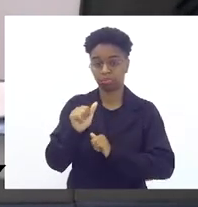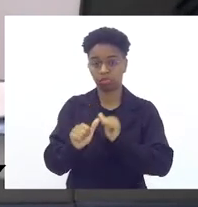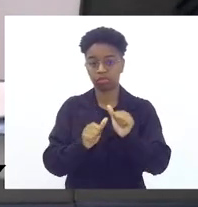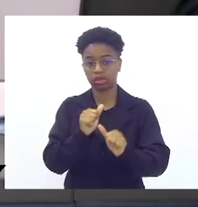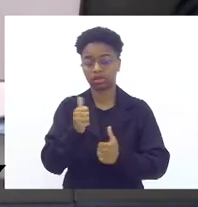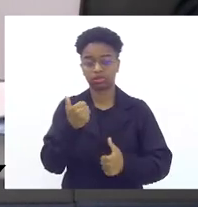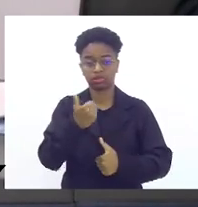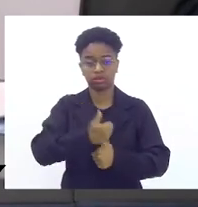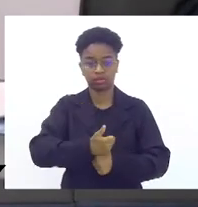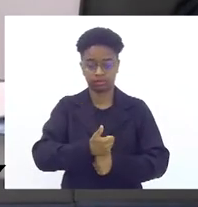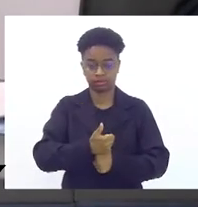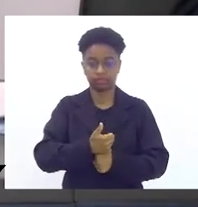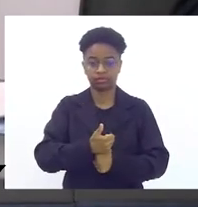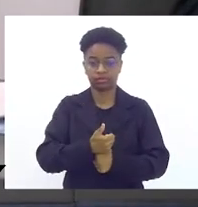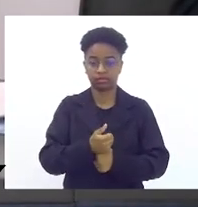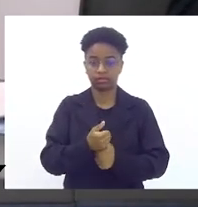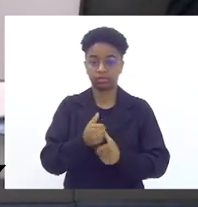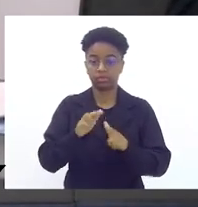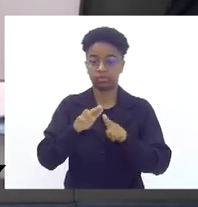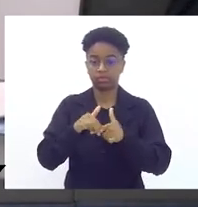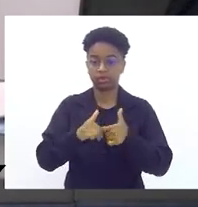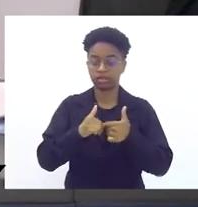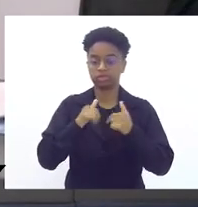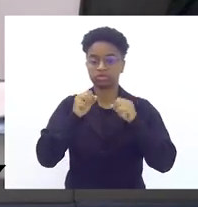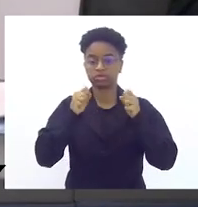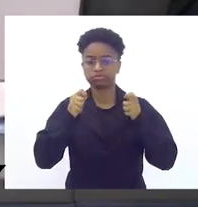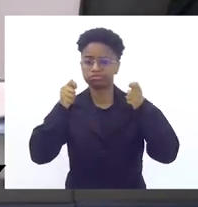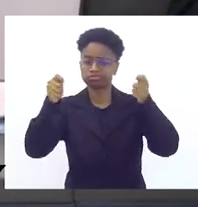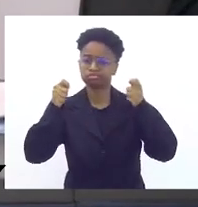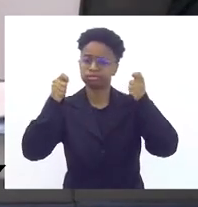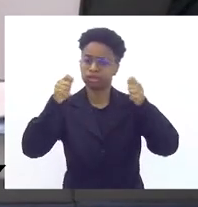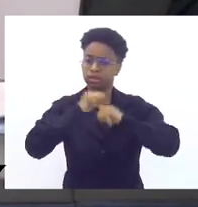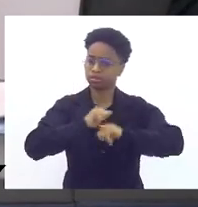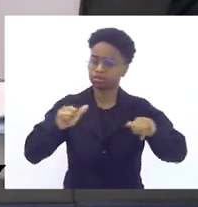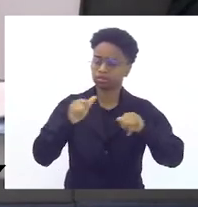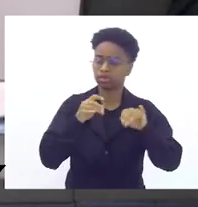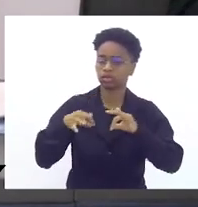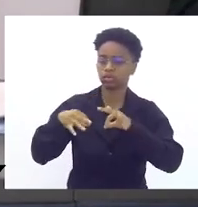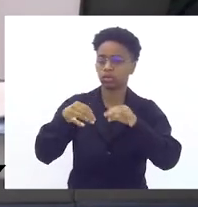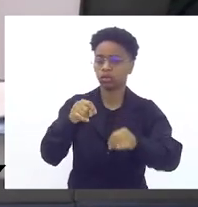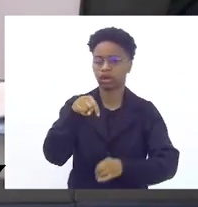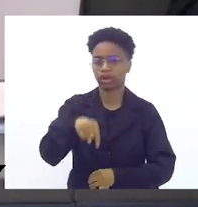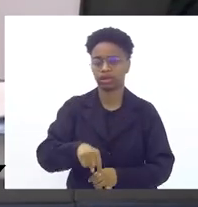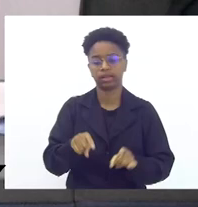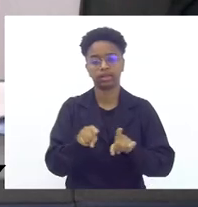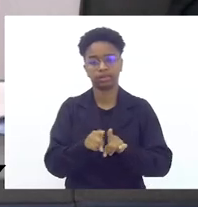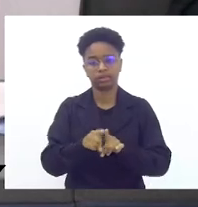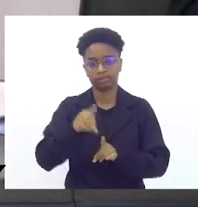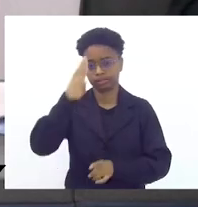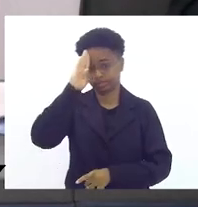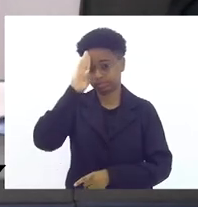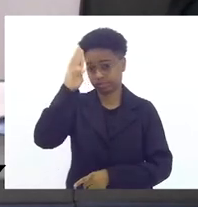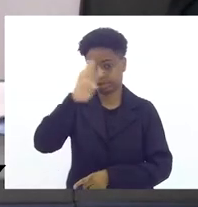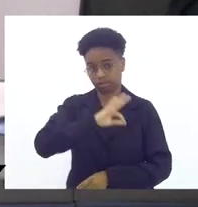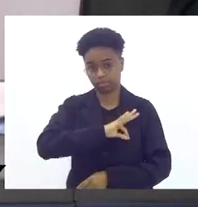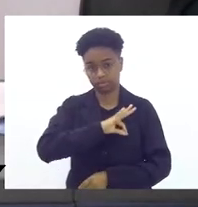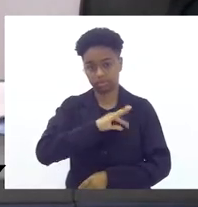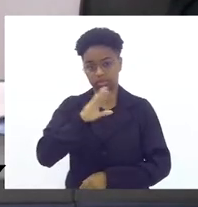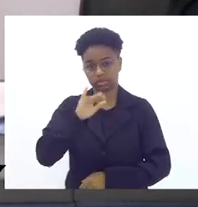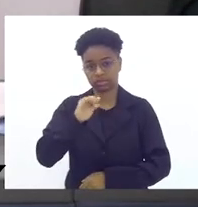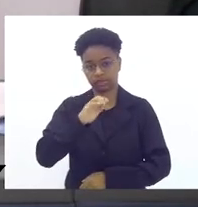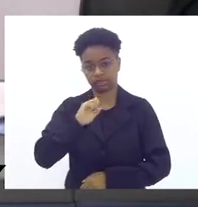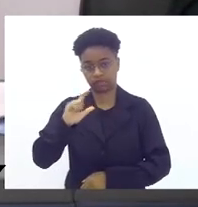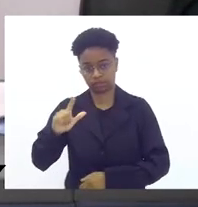em vista da manifestação de todos aqui da audiência e sobretudo é da Polícia Civil